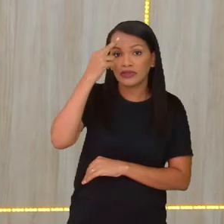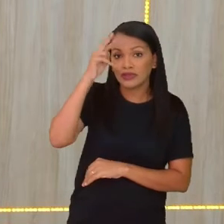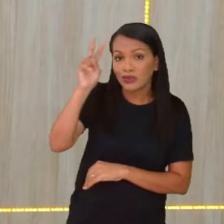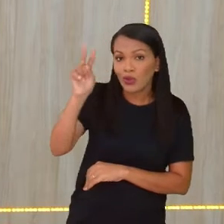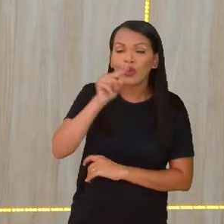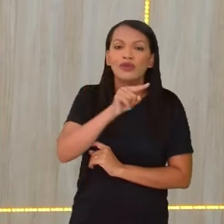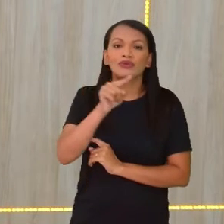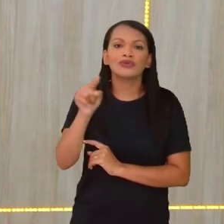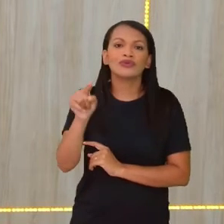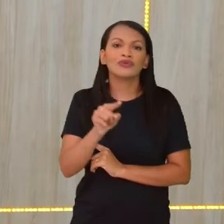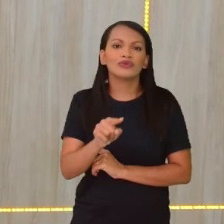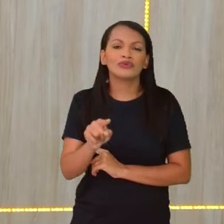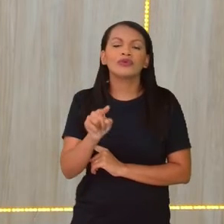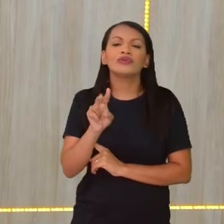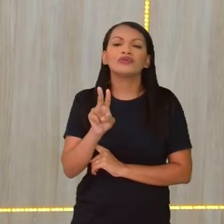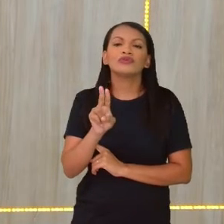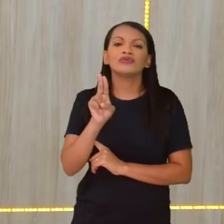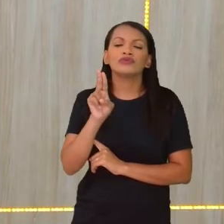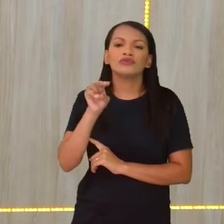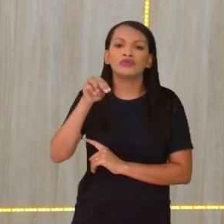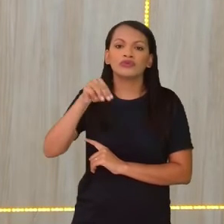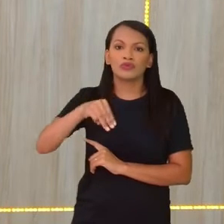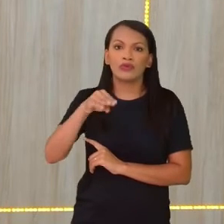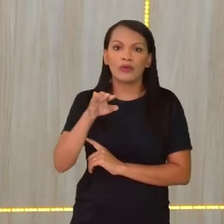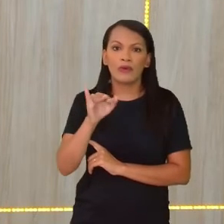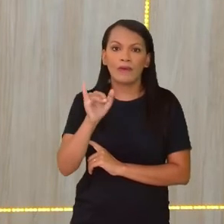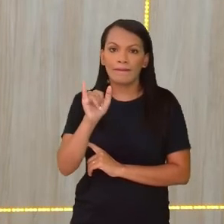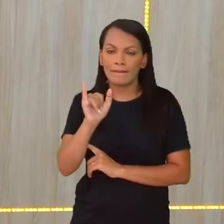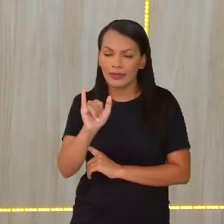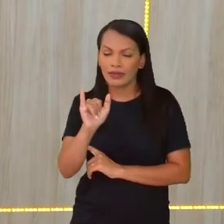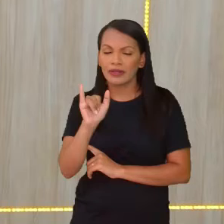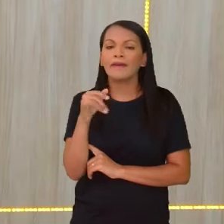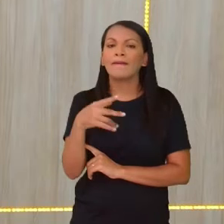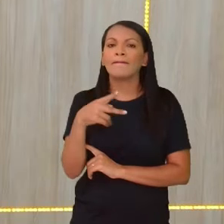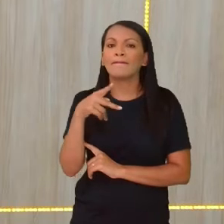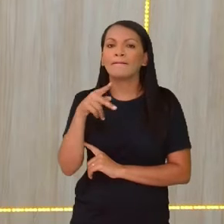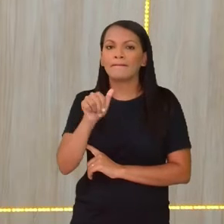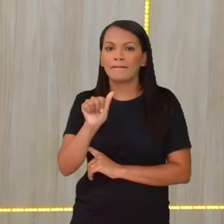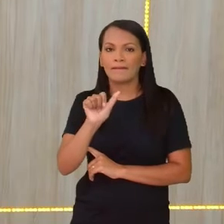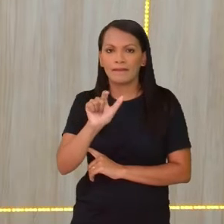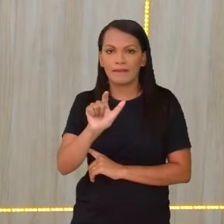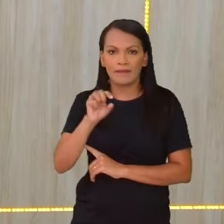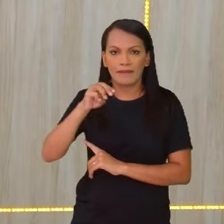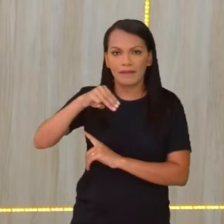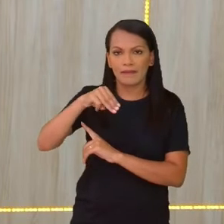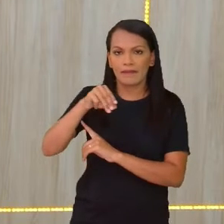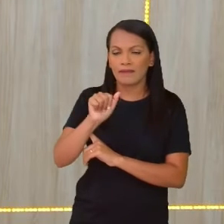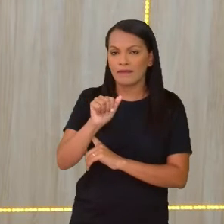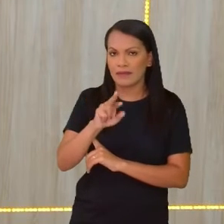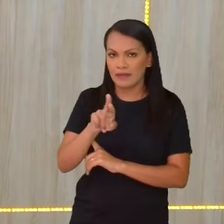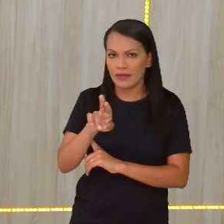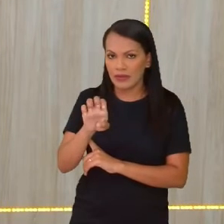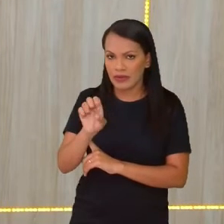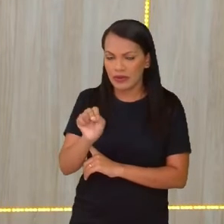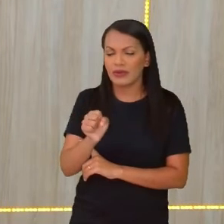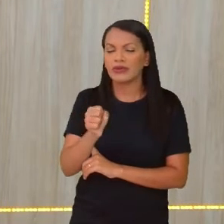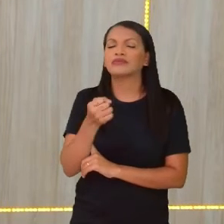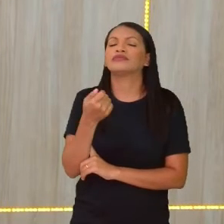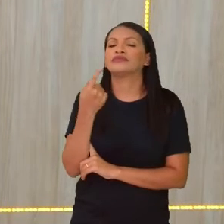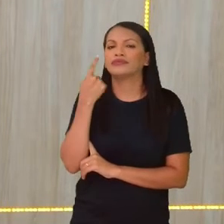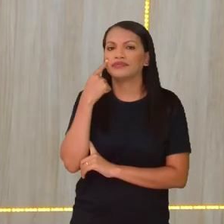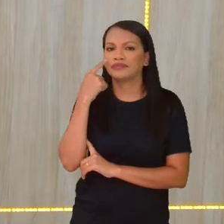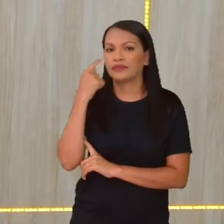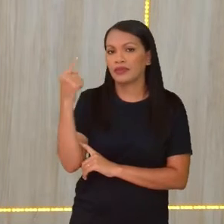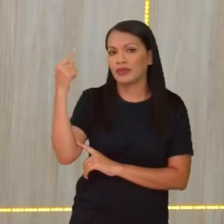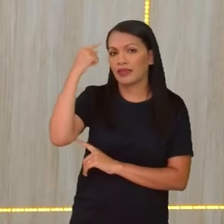Zumbi dos Palmares. Então, fica aí com o registro, né, da história de Zumbi na mente, que a gente